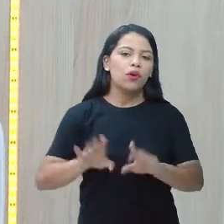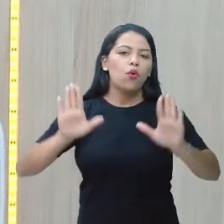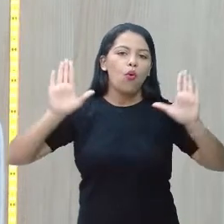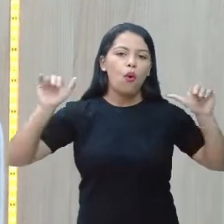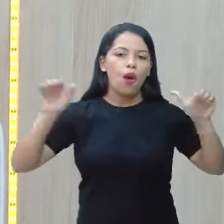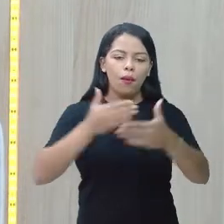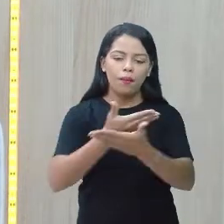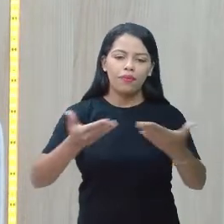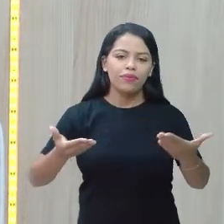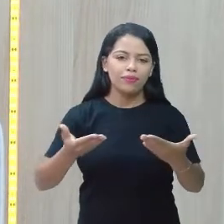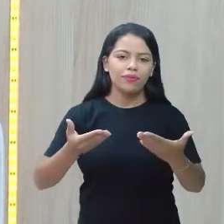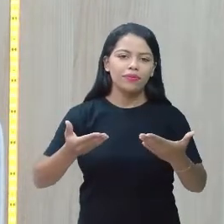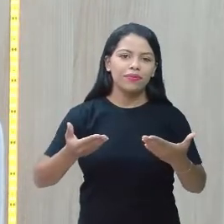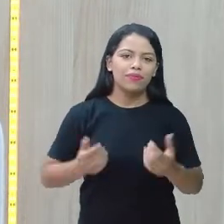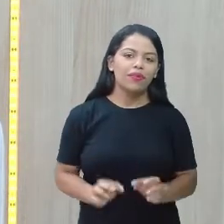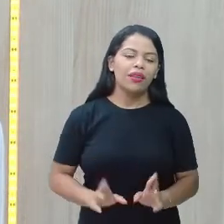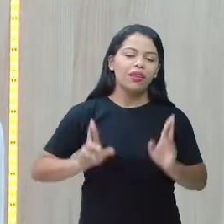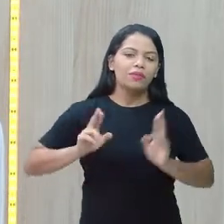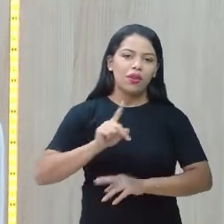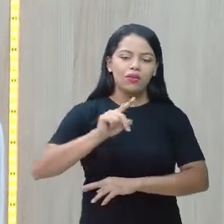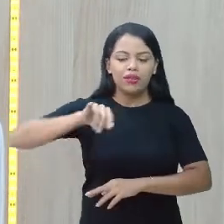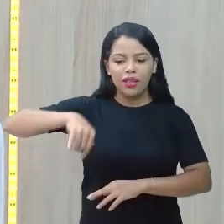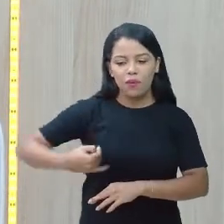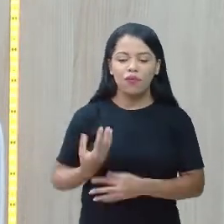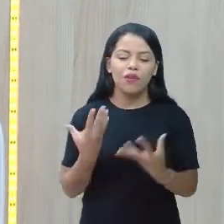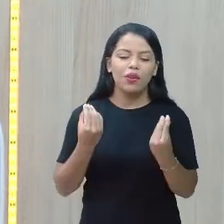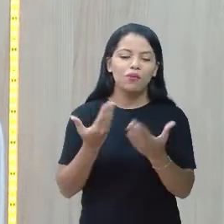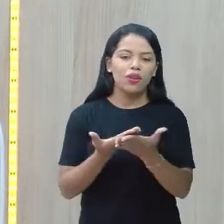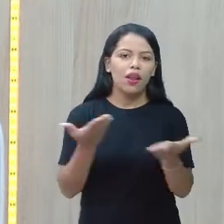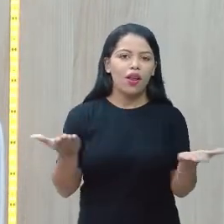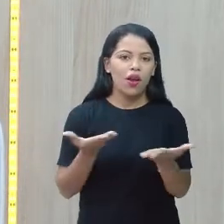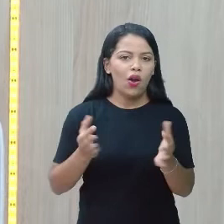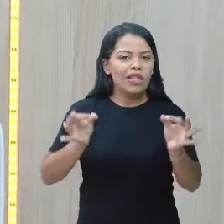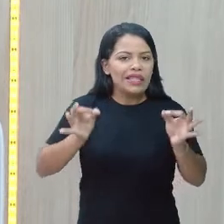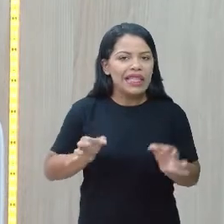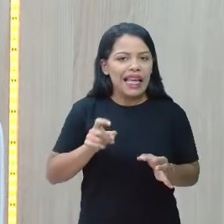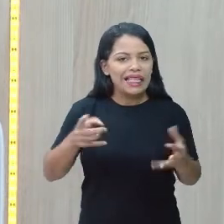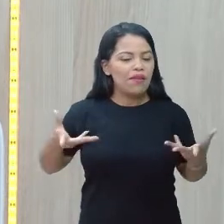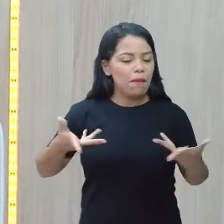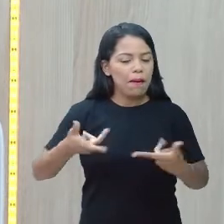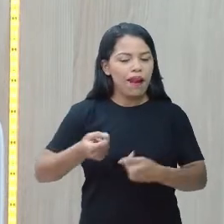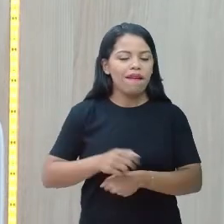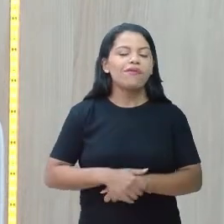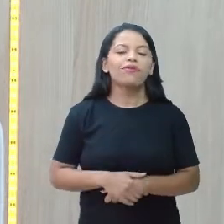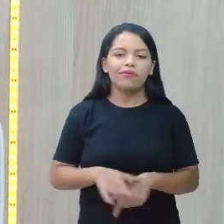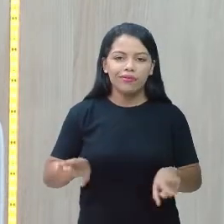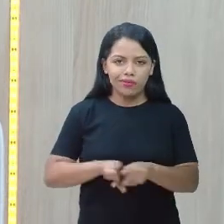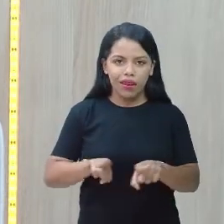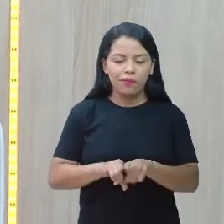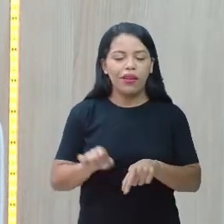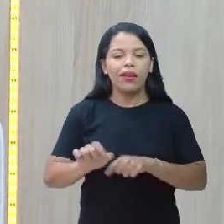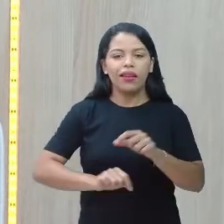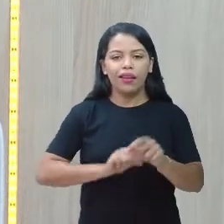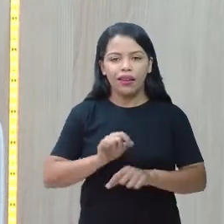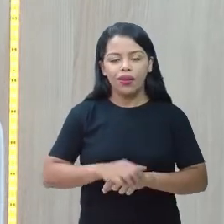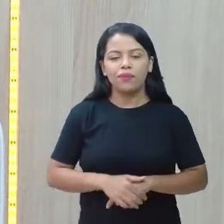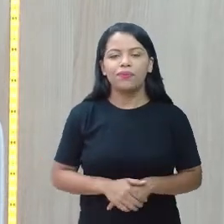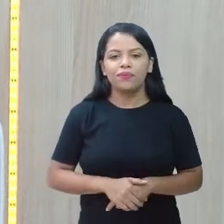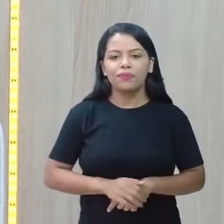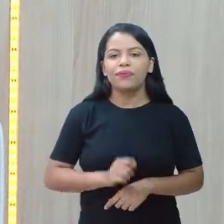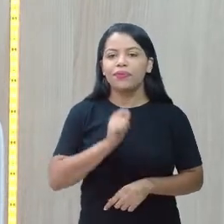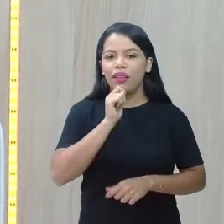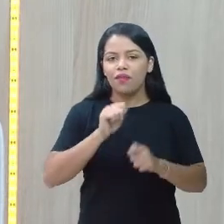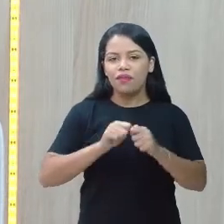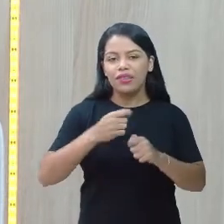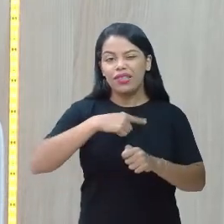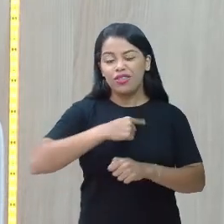espero que vocês aproveitem muito a aula de hoje, que eu tenho certeza que vai ser incrível. E que também, além de ser incrível, ainda vai fazer a